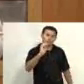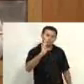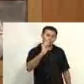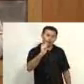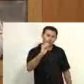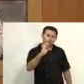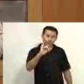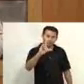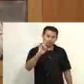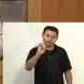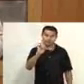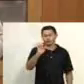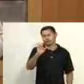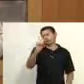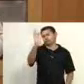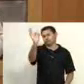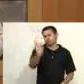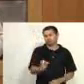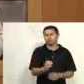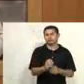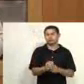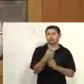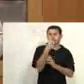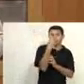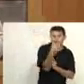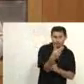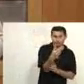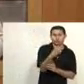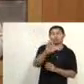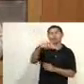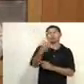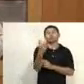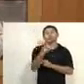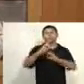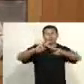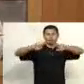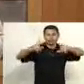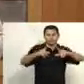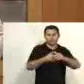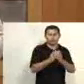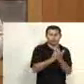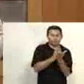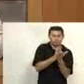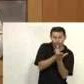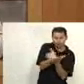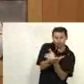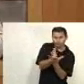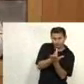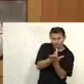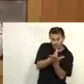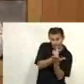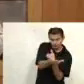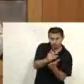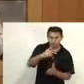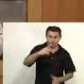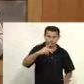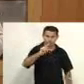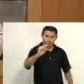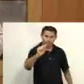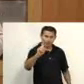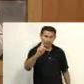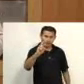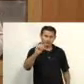baseado basicamente em duas variáveis. Quais são essas variáveis? O desvio padrão dos nossos dados, desvio